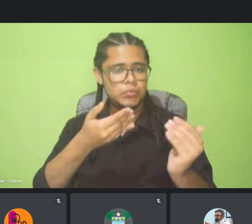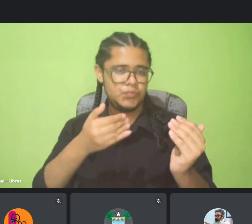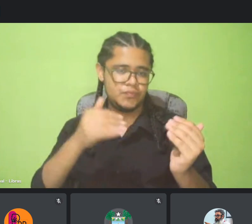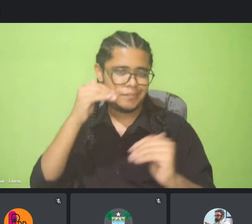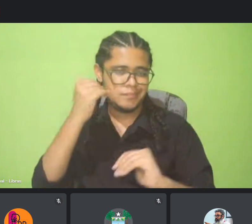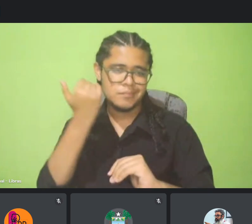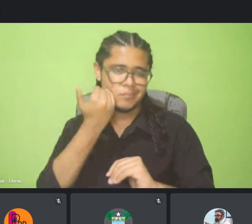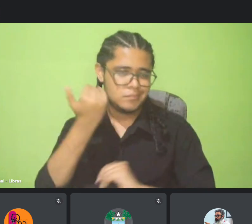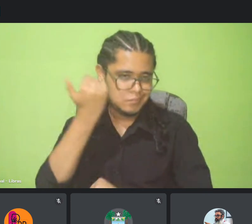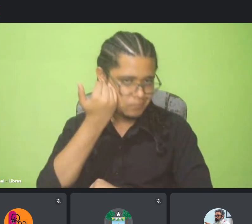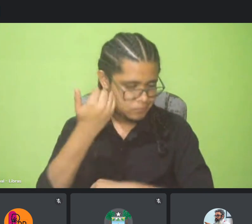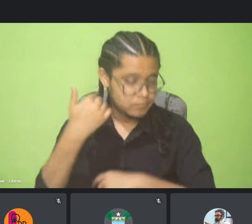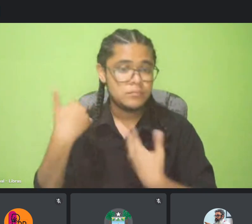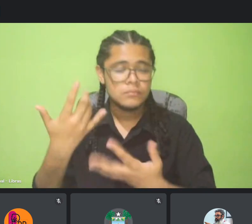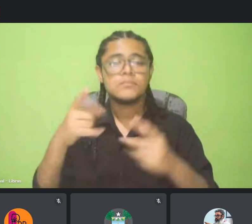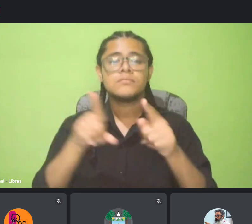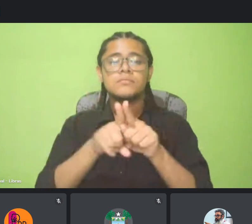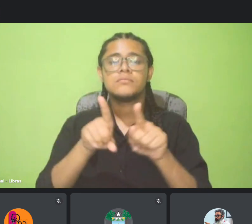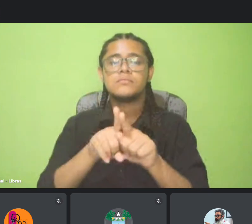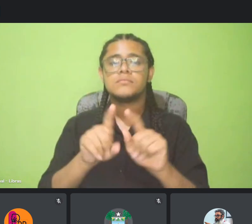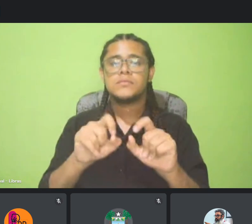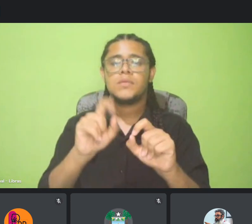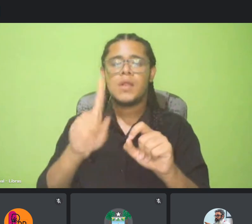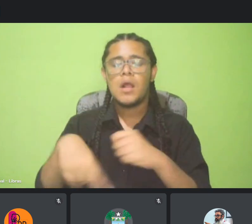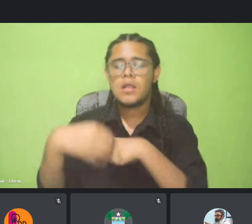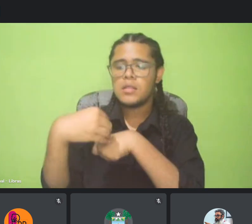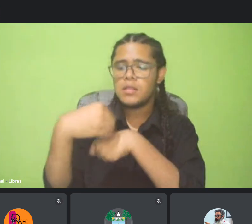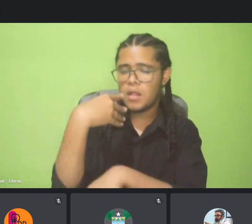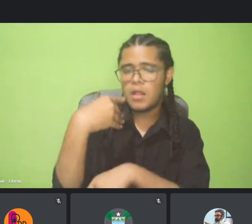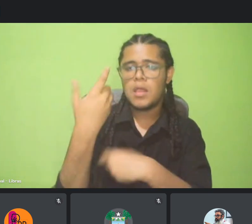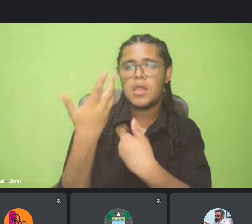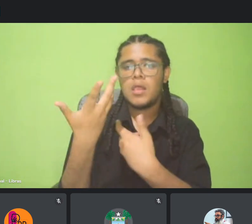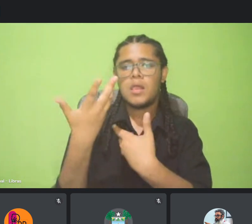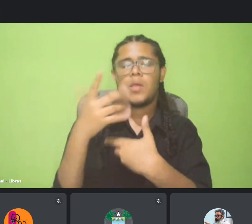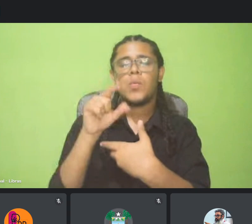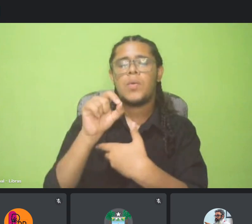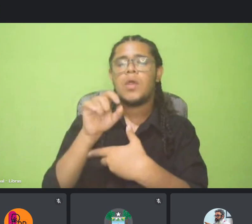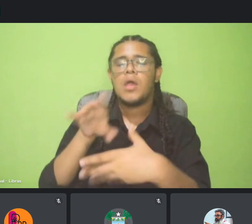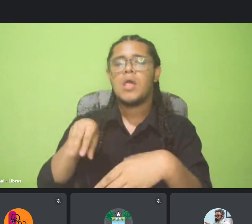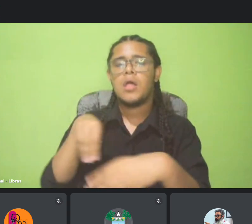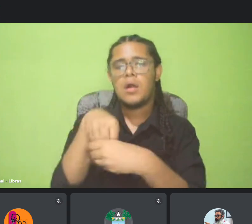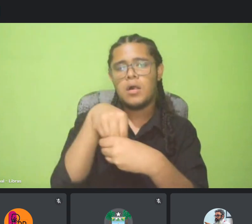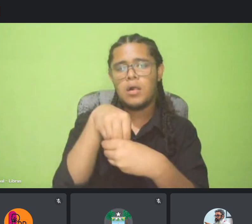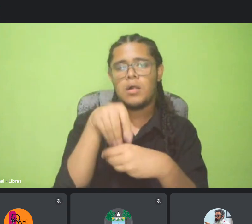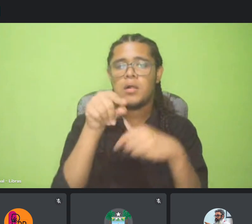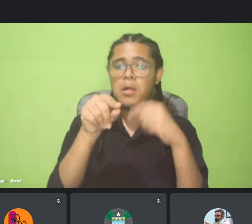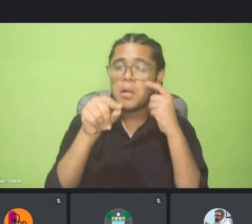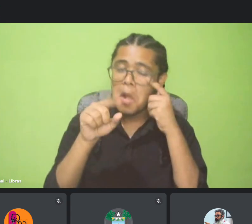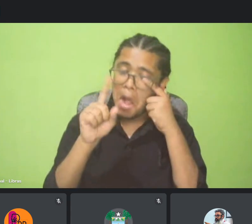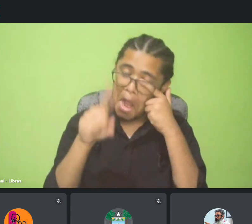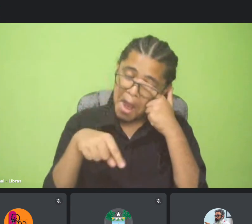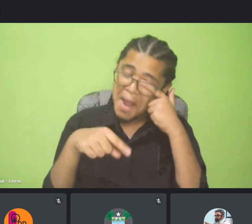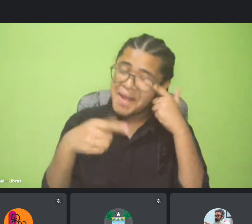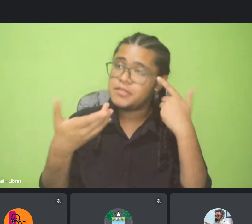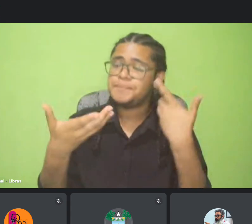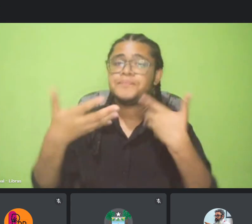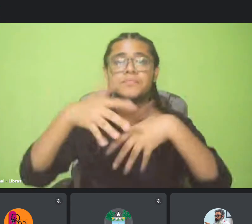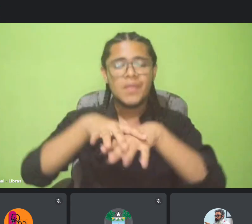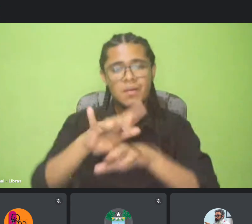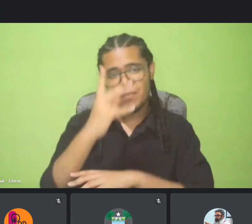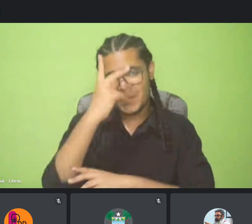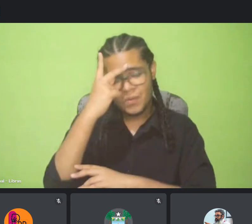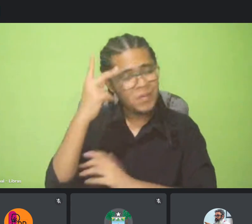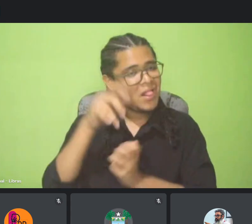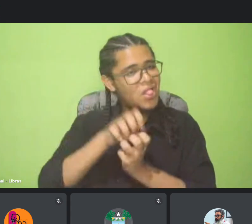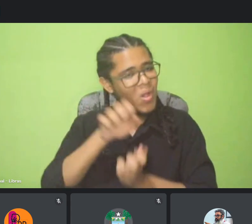também nos foi sugerido a inclusão de uma proposta de inclusão de pessoas idosas na cultura e,